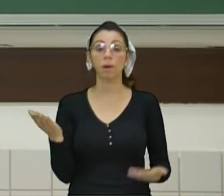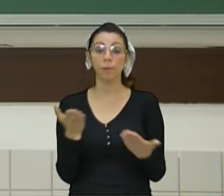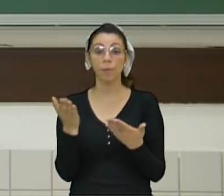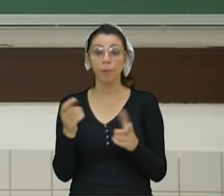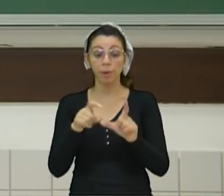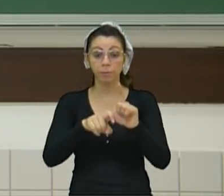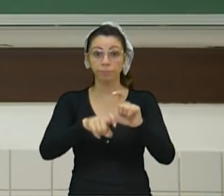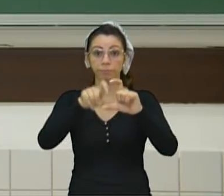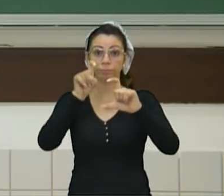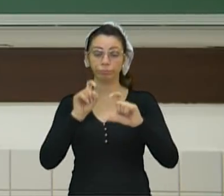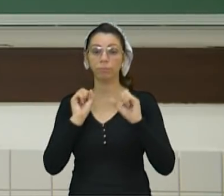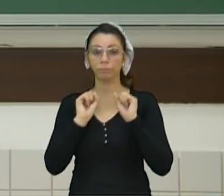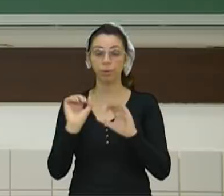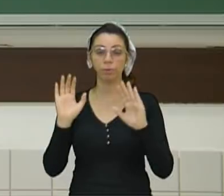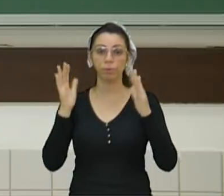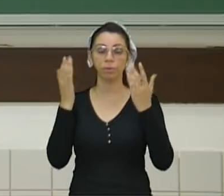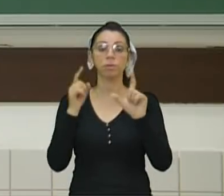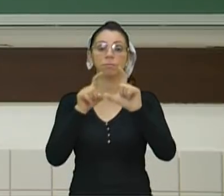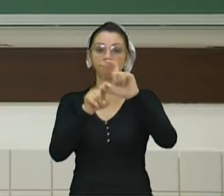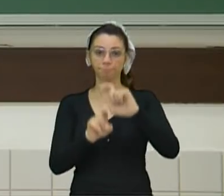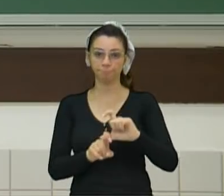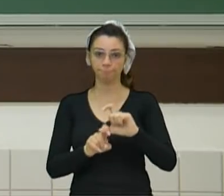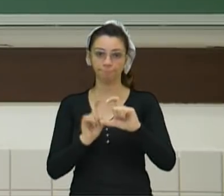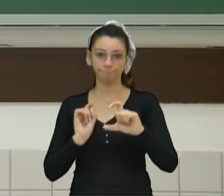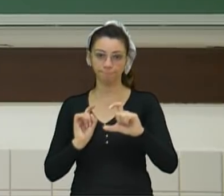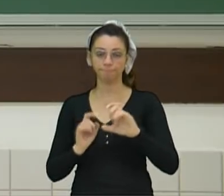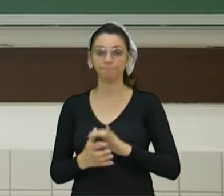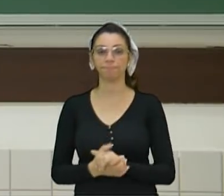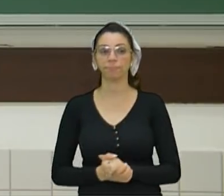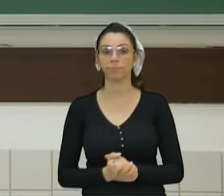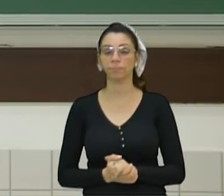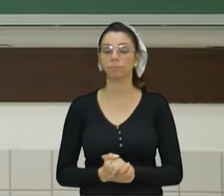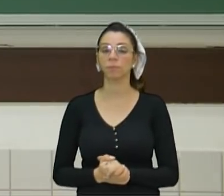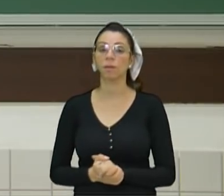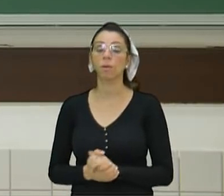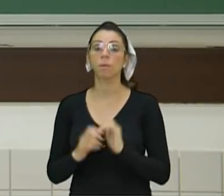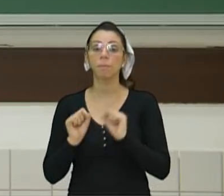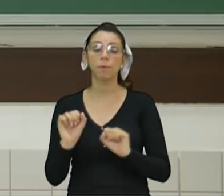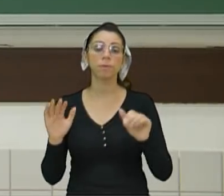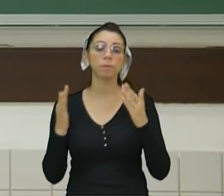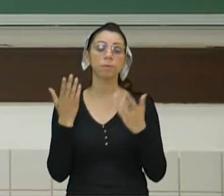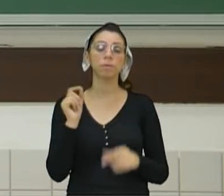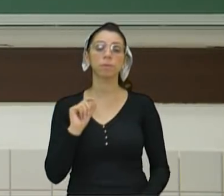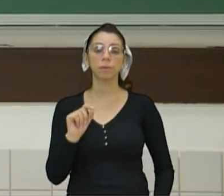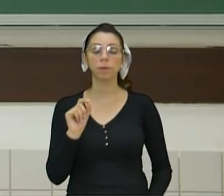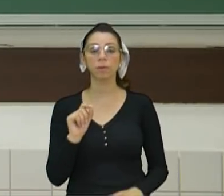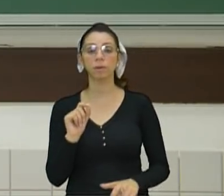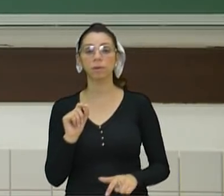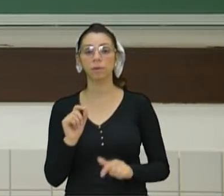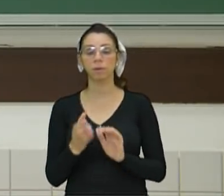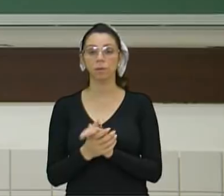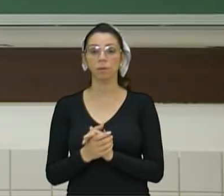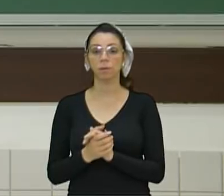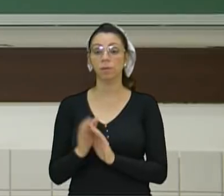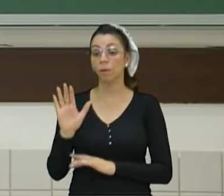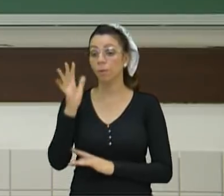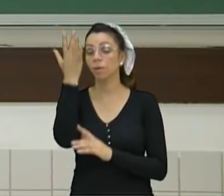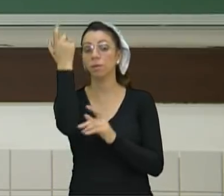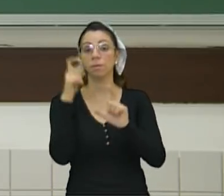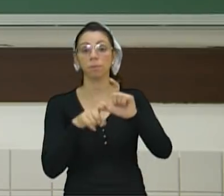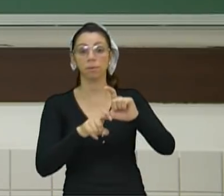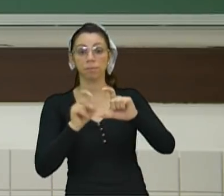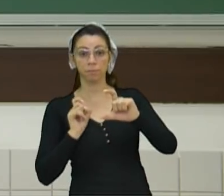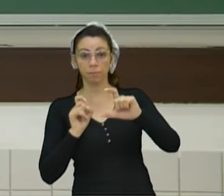embarcar aí nessa aventura com a professora, tá bom? Então, a probabilidade de eventos independentes. Observem